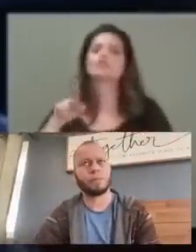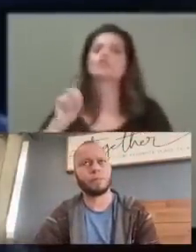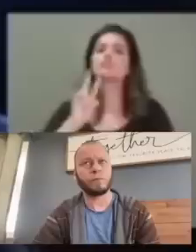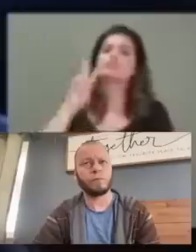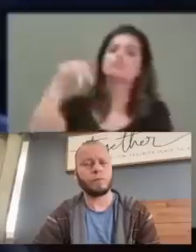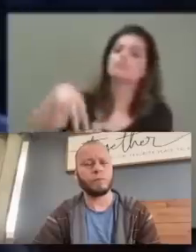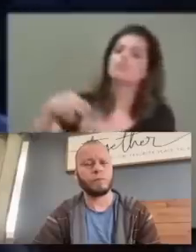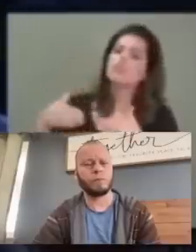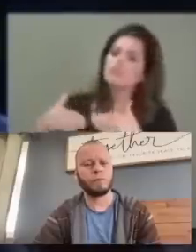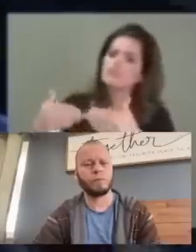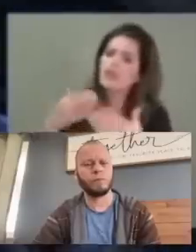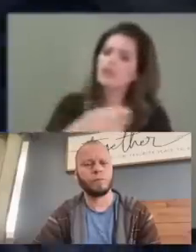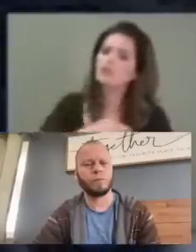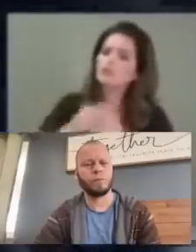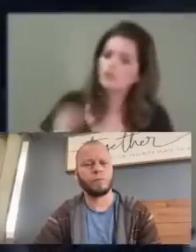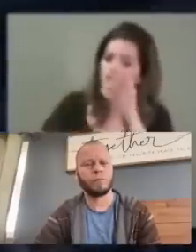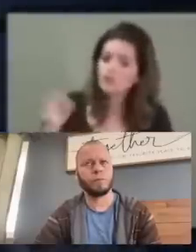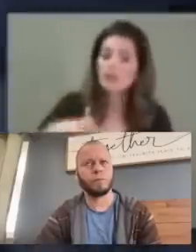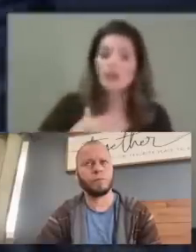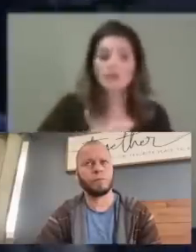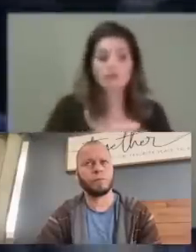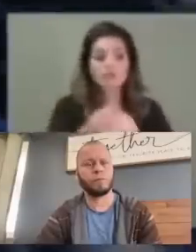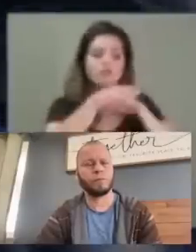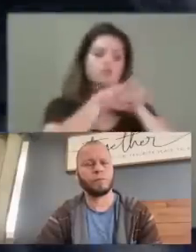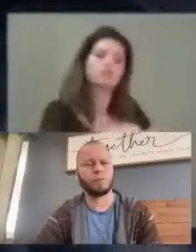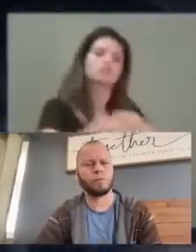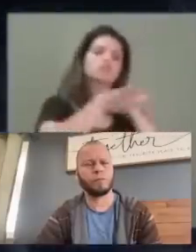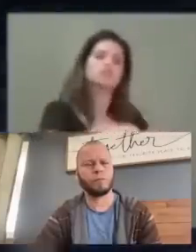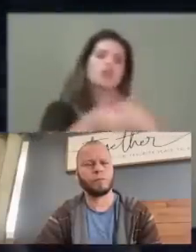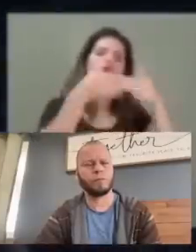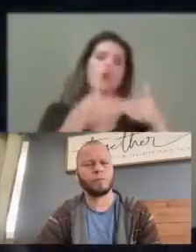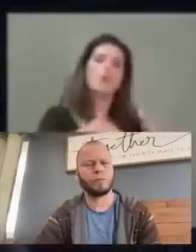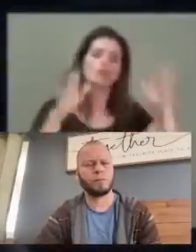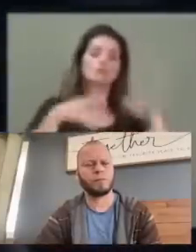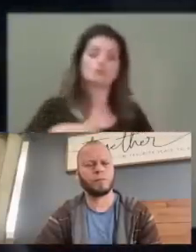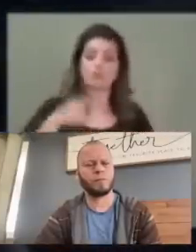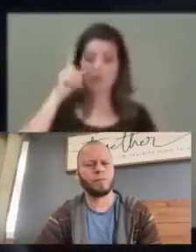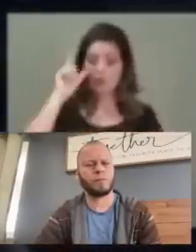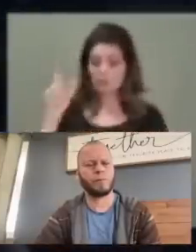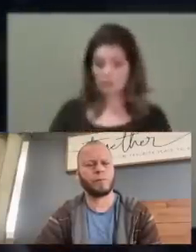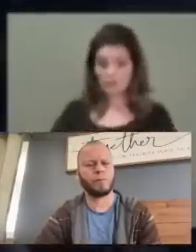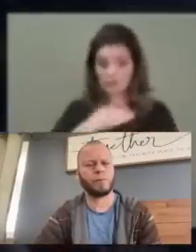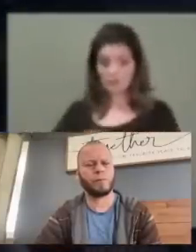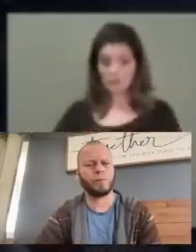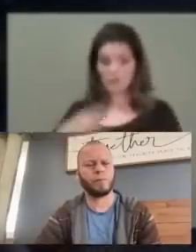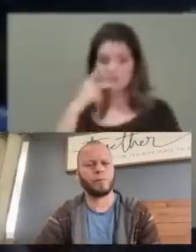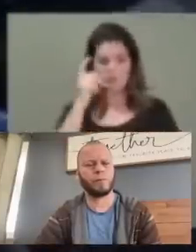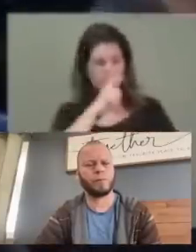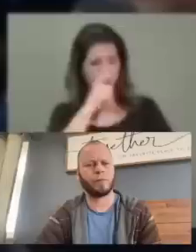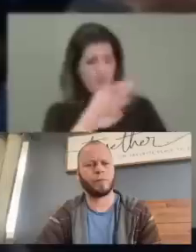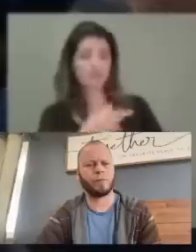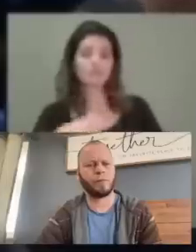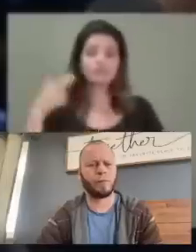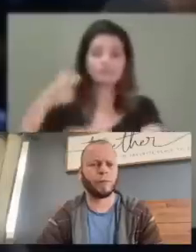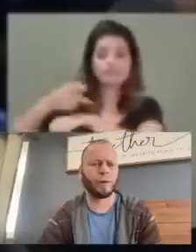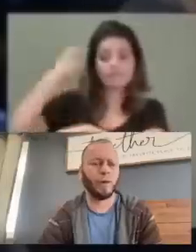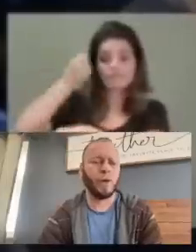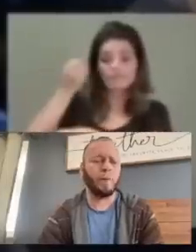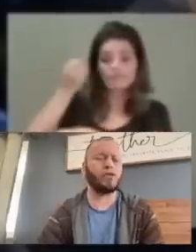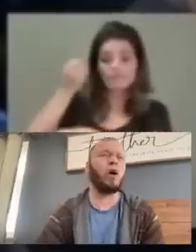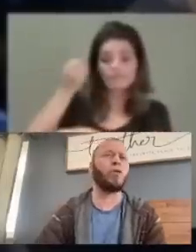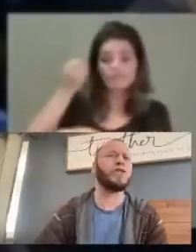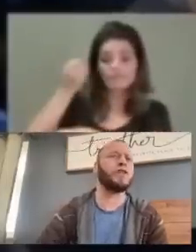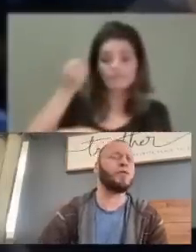Ministério da Justiça acompanhar o início das manifestações Ontem ele disse que era mentira isso mas eu tenho filmado e comprovado